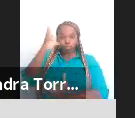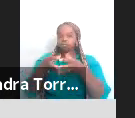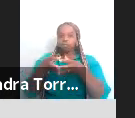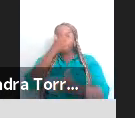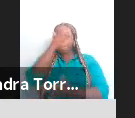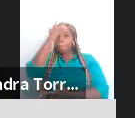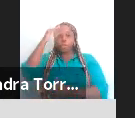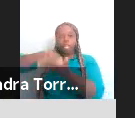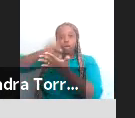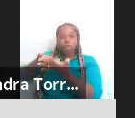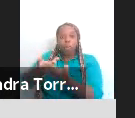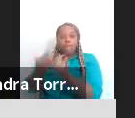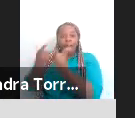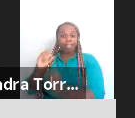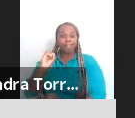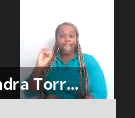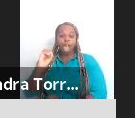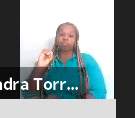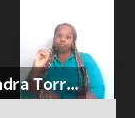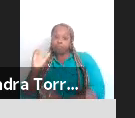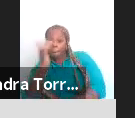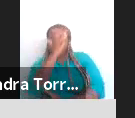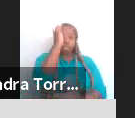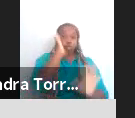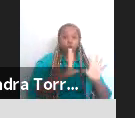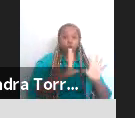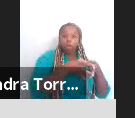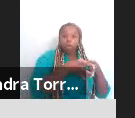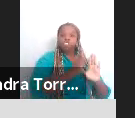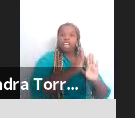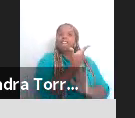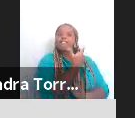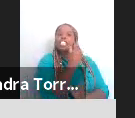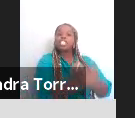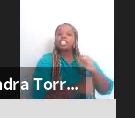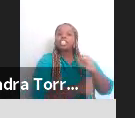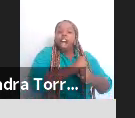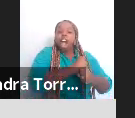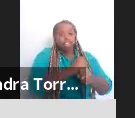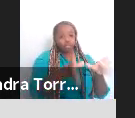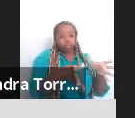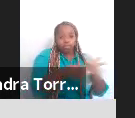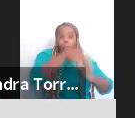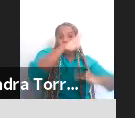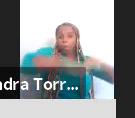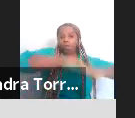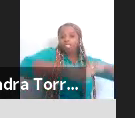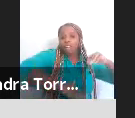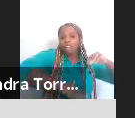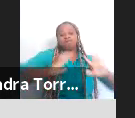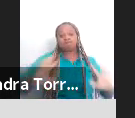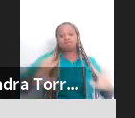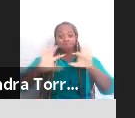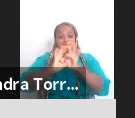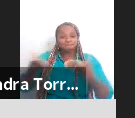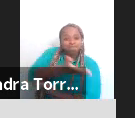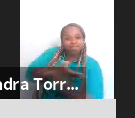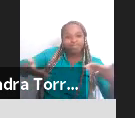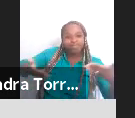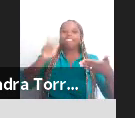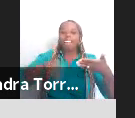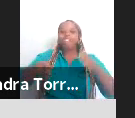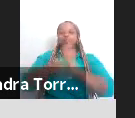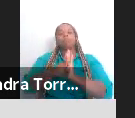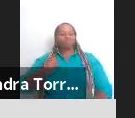gente que já tem 20 anos de carreira. E essas pessoas dialogam entre si de uma forma muito harmônica e funciona, assim,